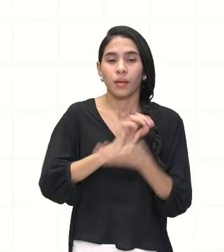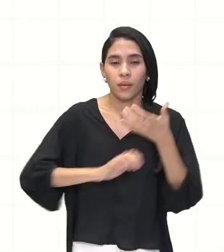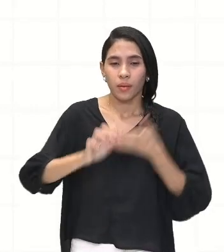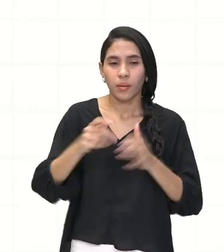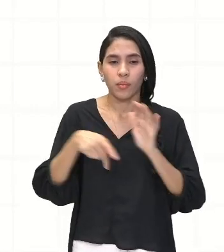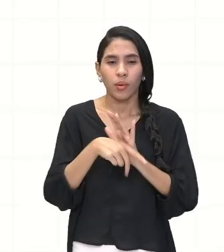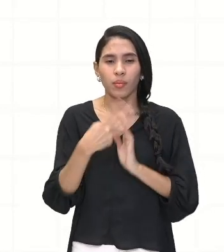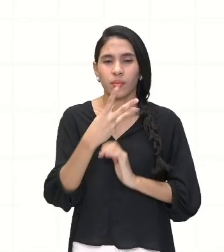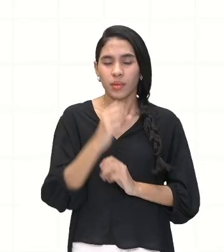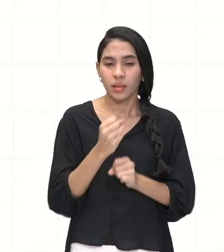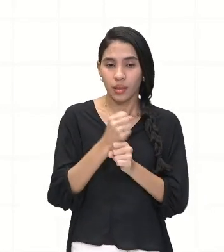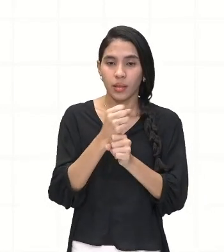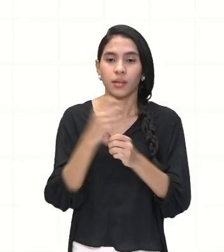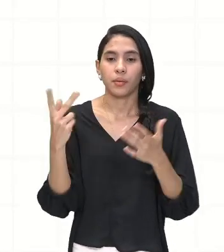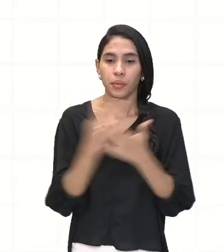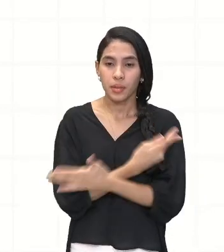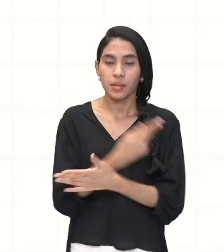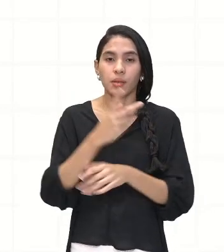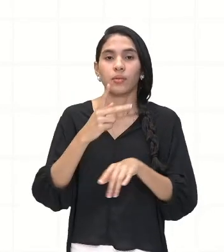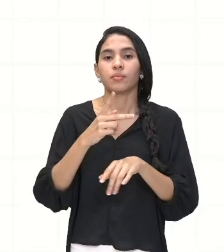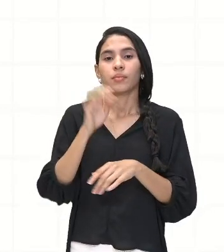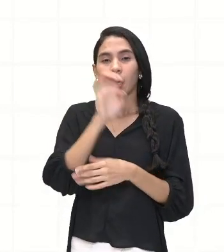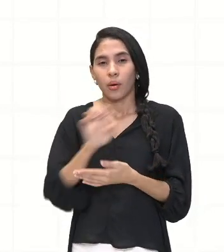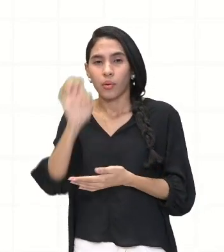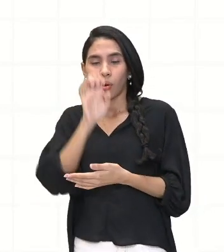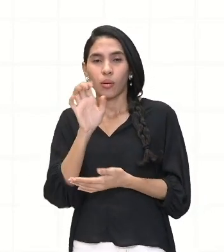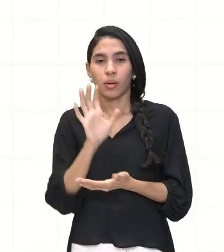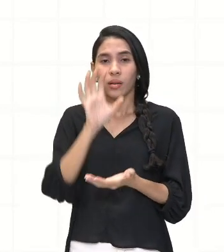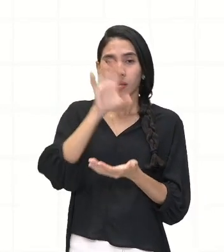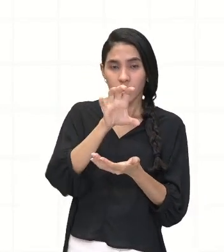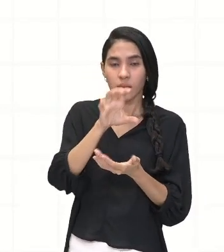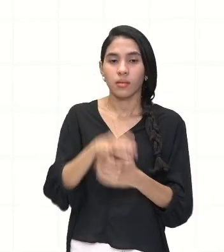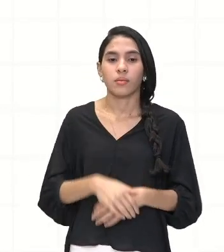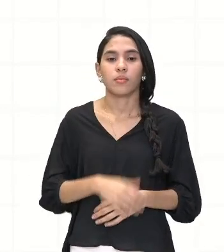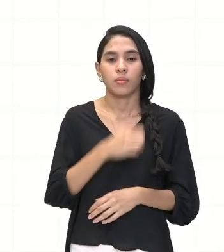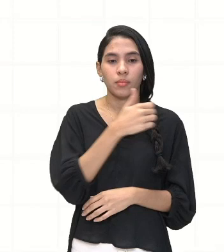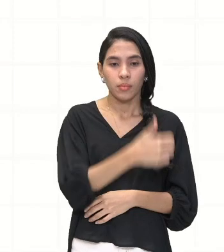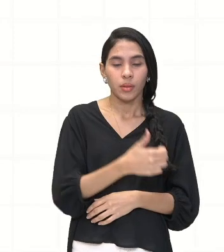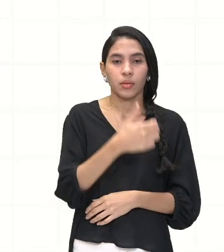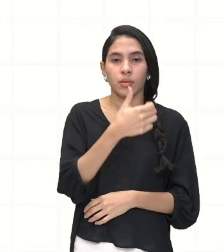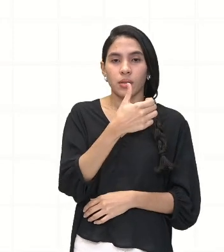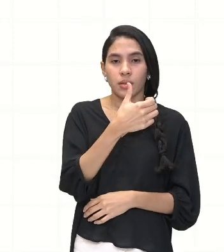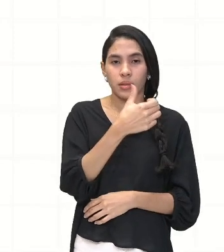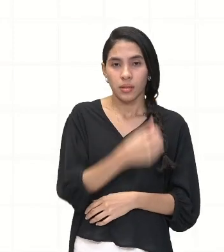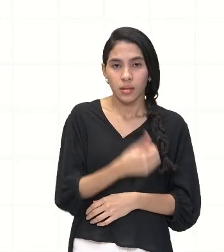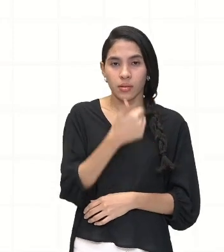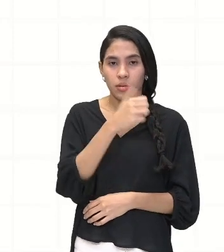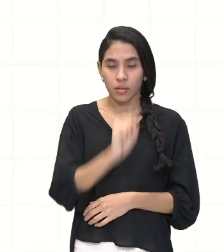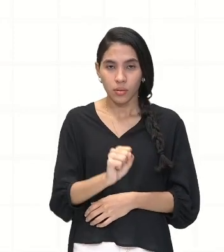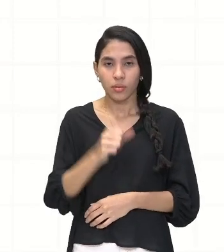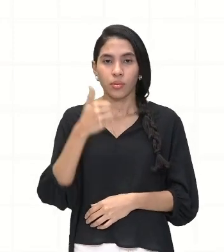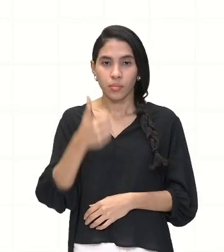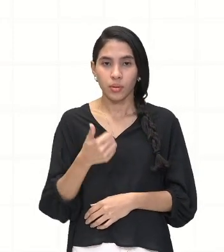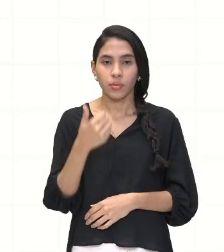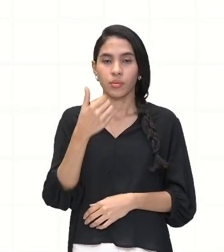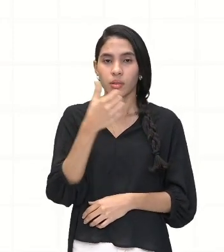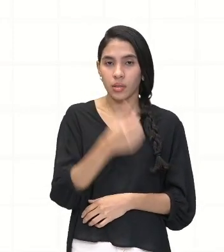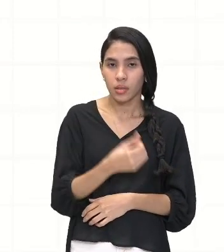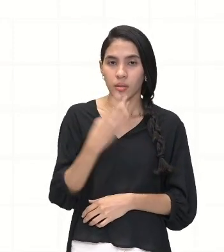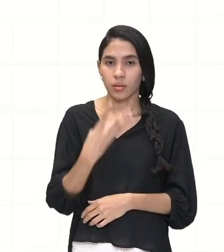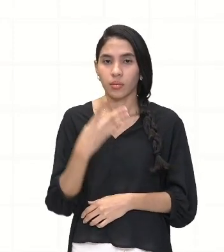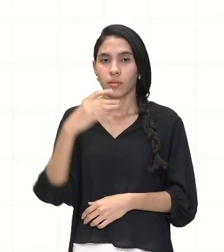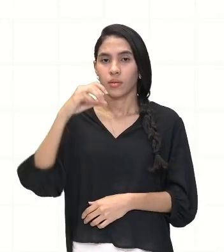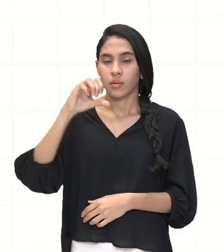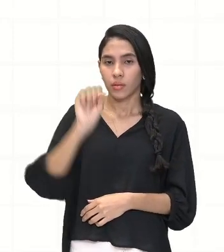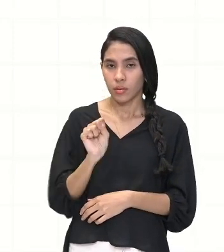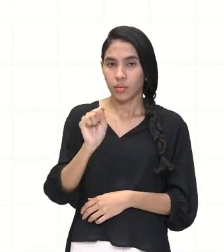anos aconteceu na Europa Central entre 1618 e 1648, e ele foi conhecido como